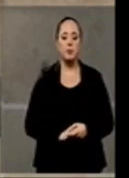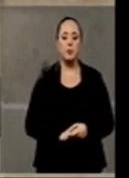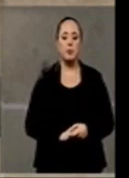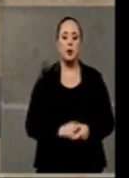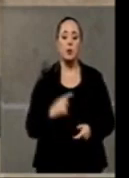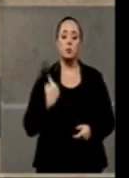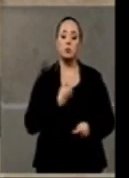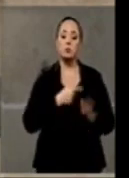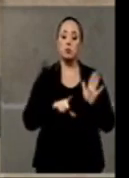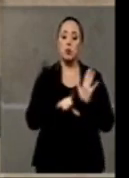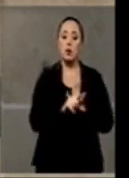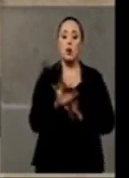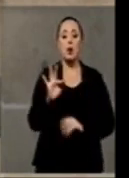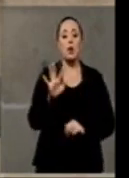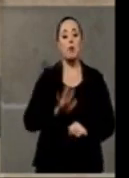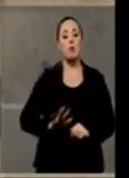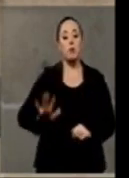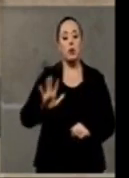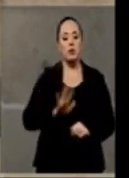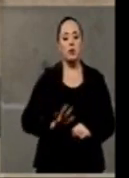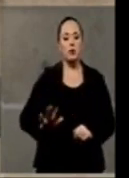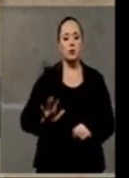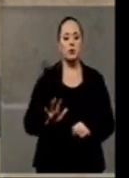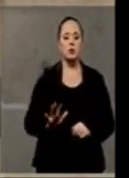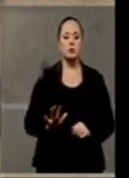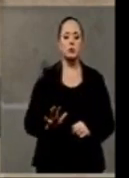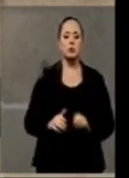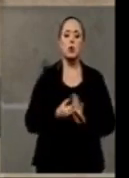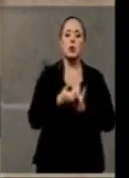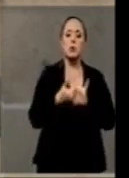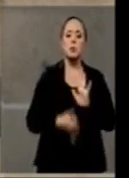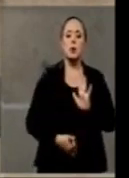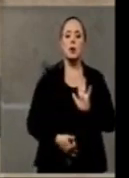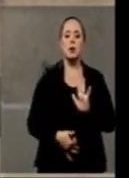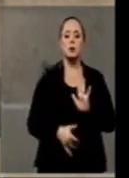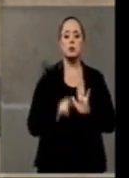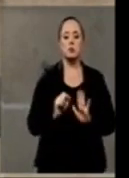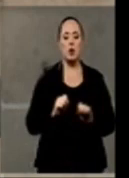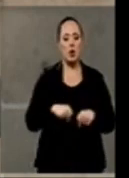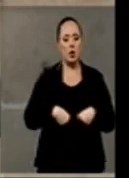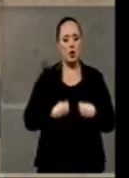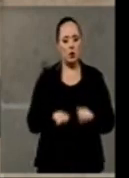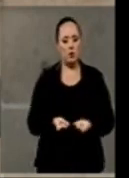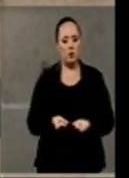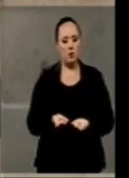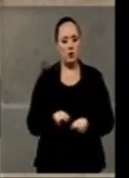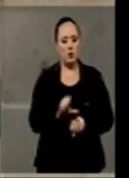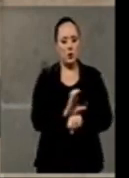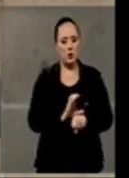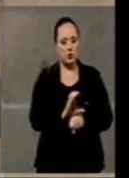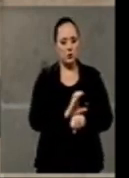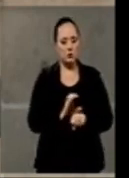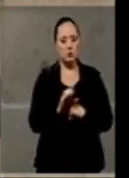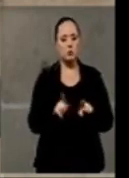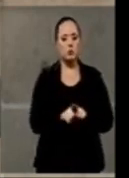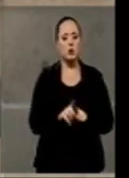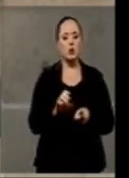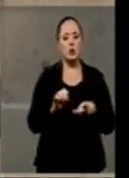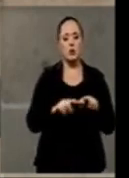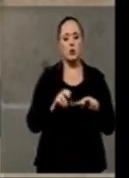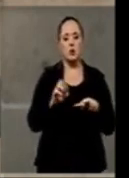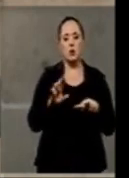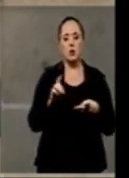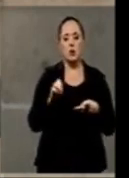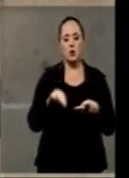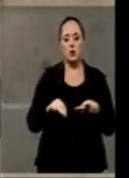nos compromete entre outras questões com a defesa da constituição da ordem jurídica do estado